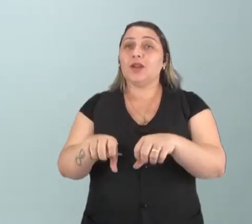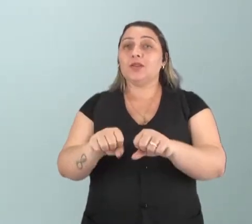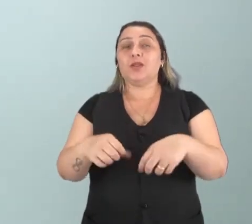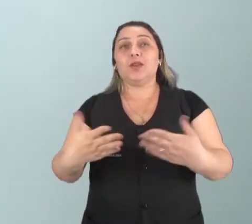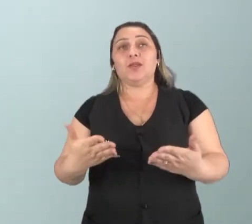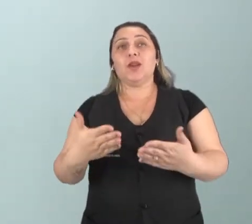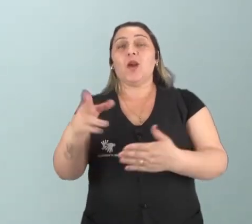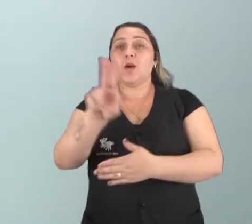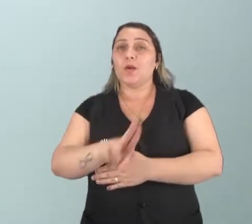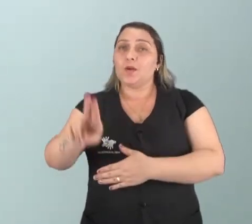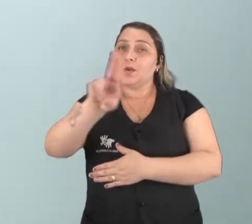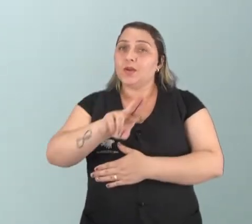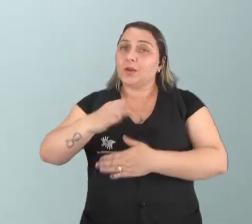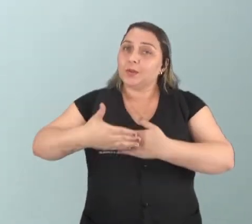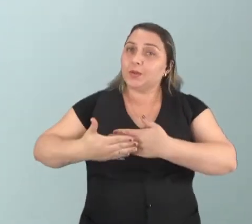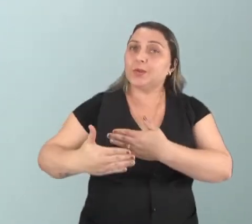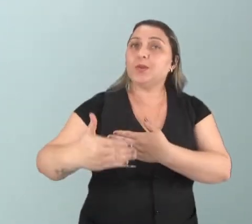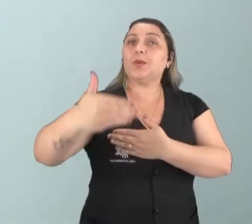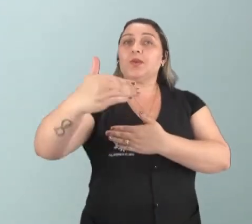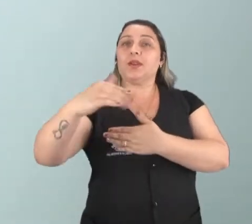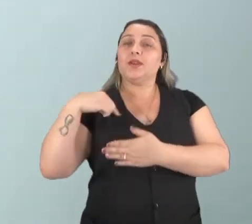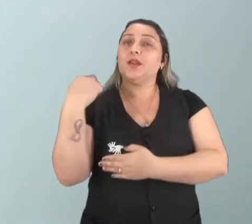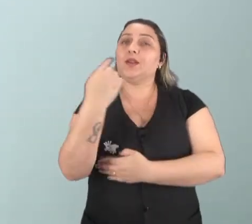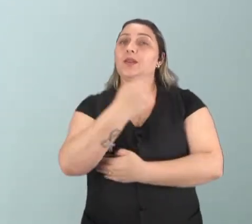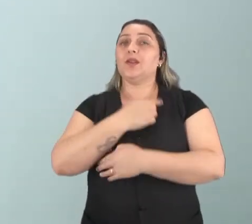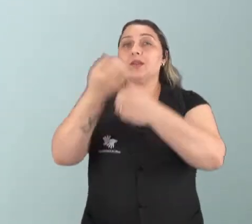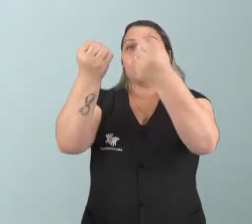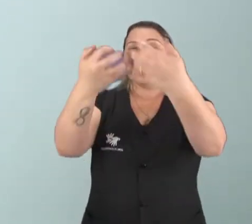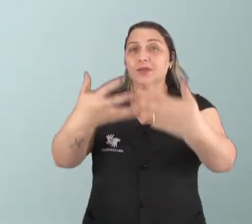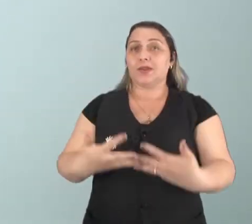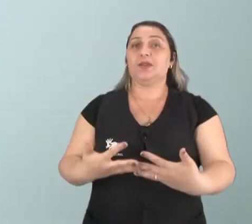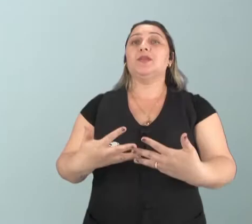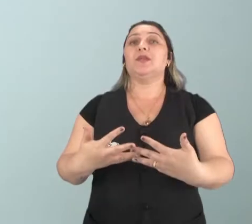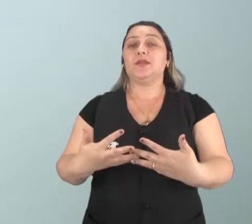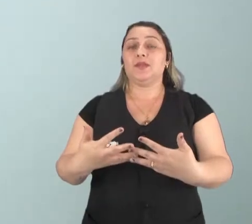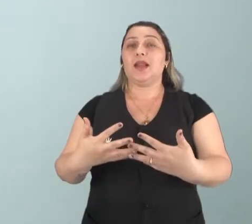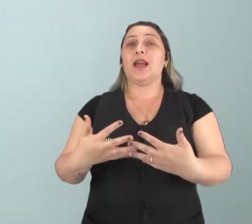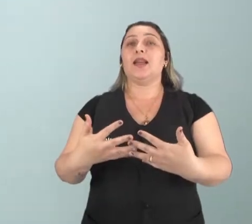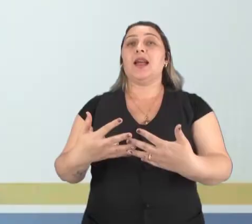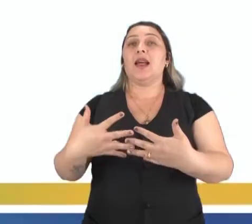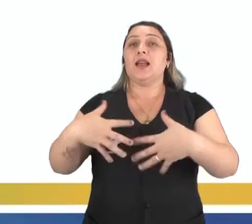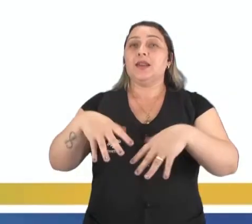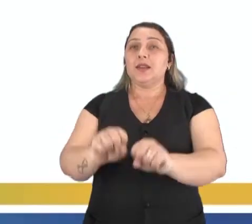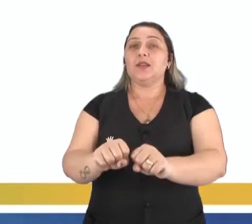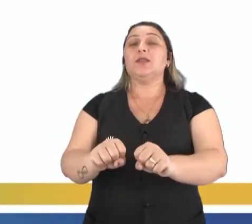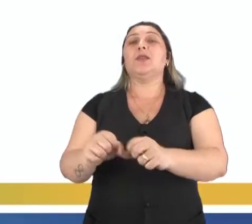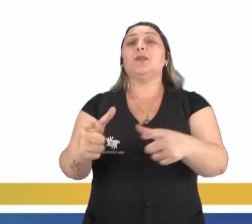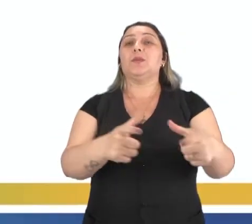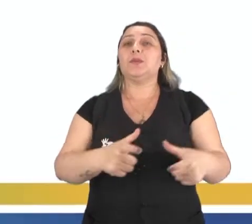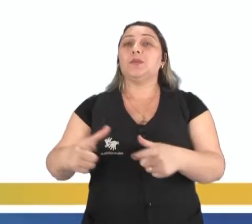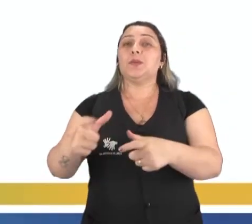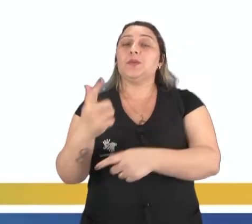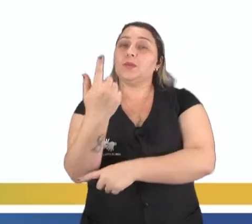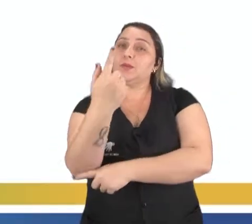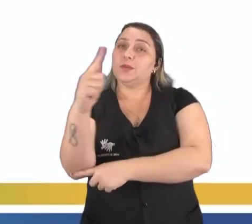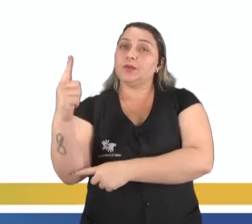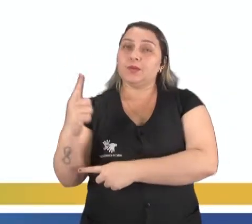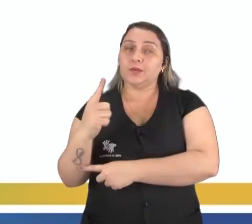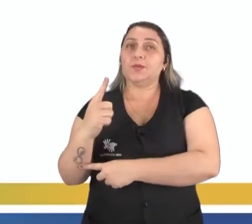gente vai usar isso no decorrer das nossas explicações. Então, território é uma área do espaço